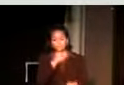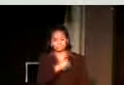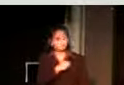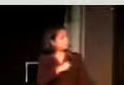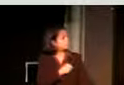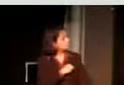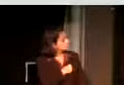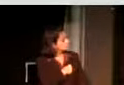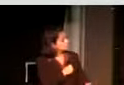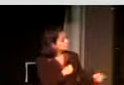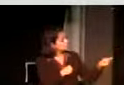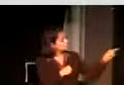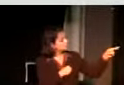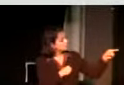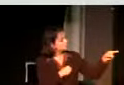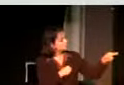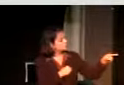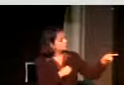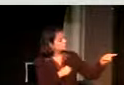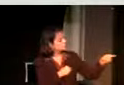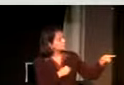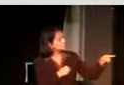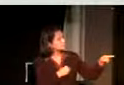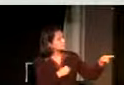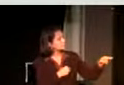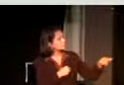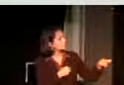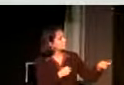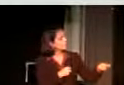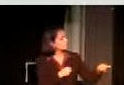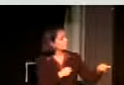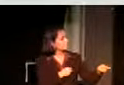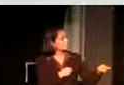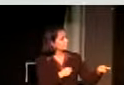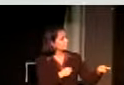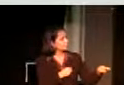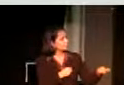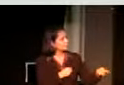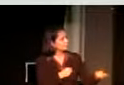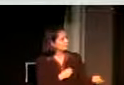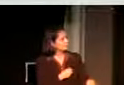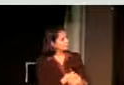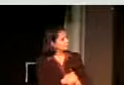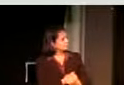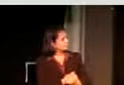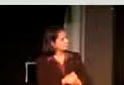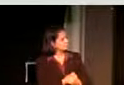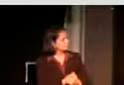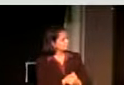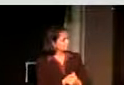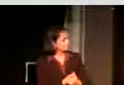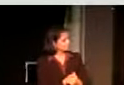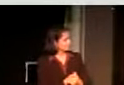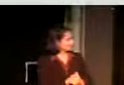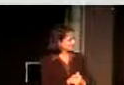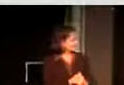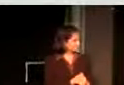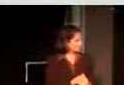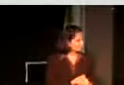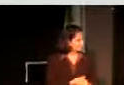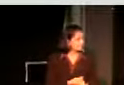religiosos não cultivam a comunicação direta né então foram para os